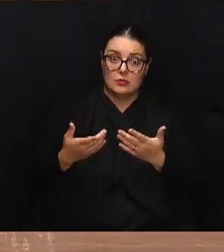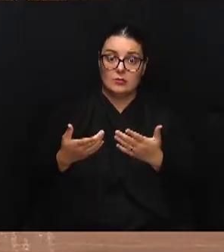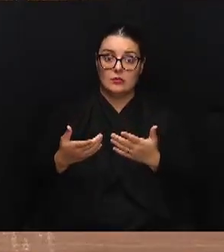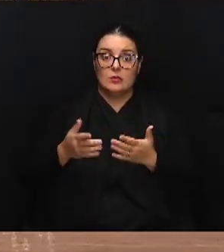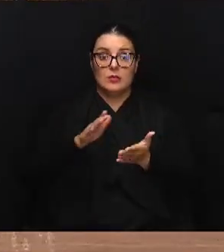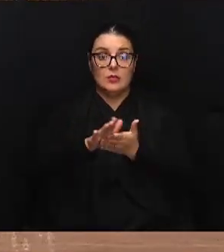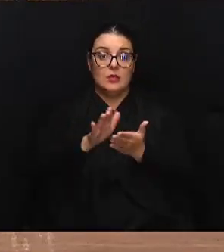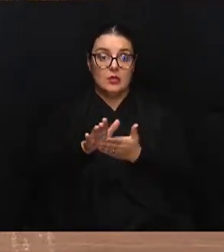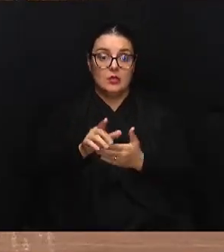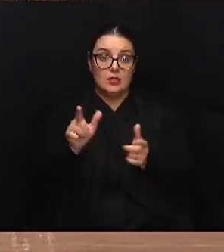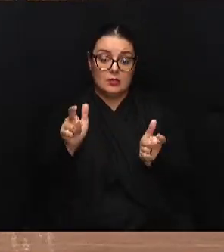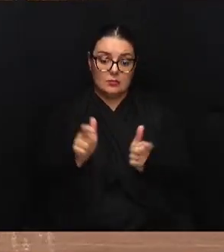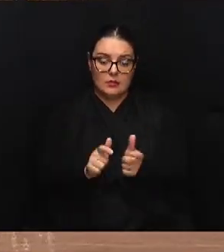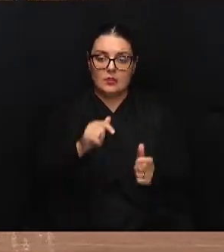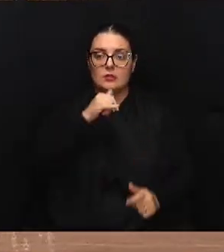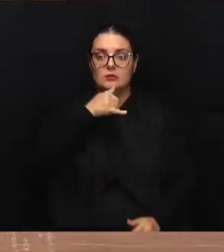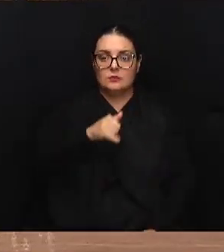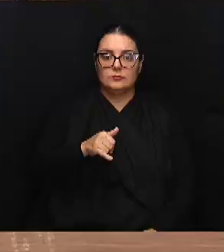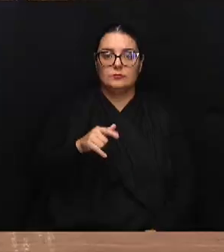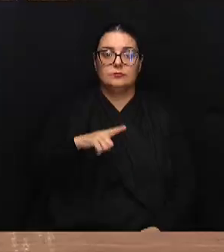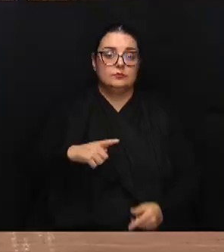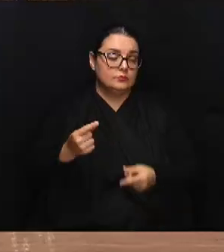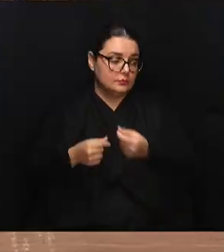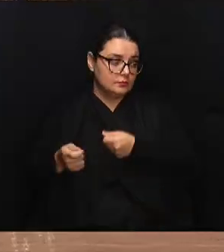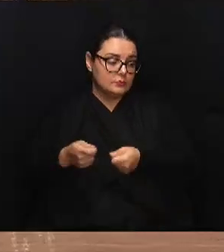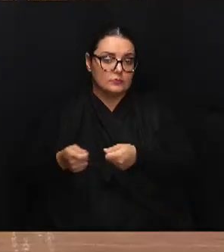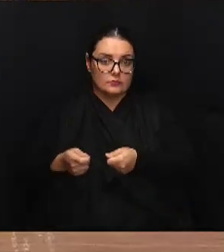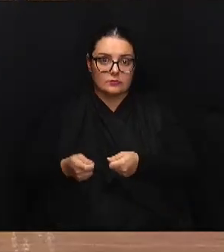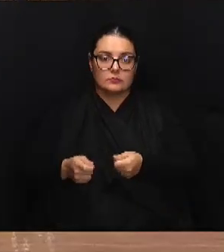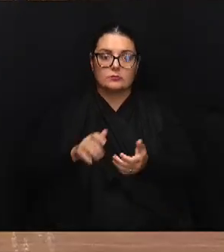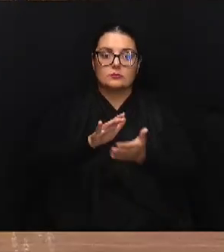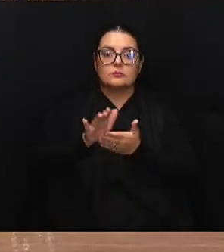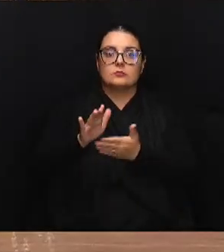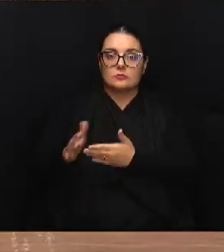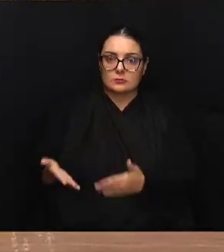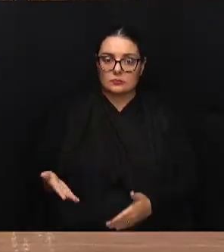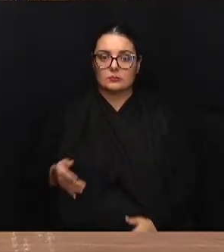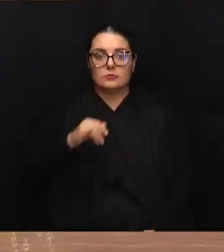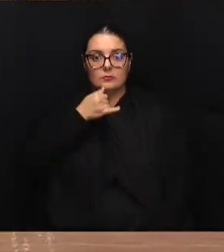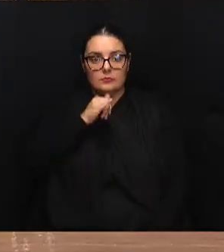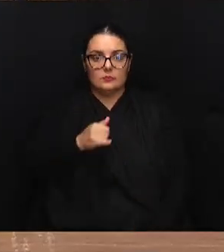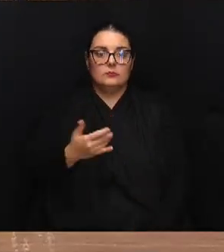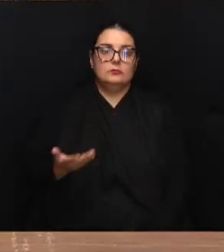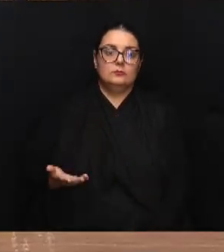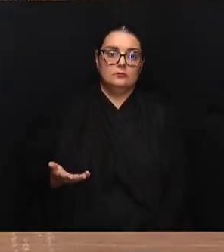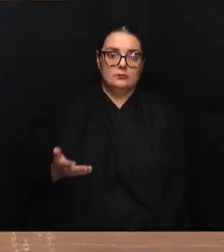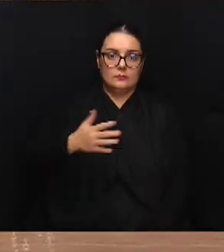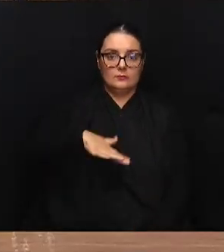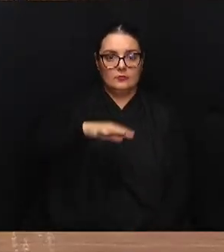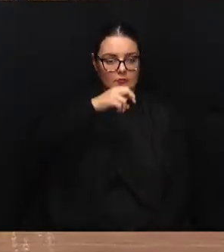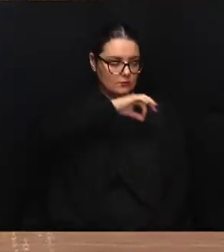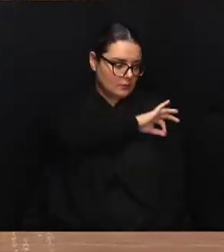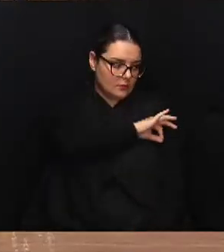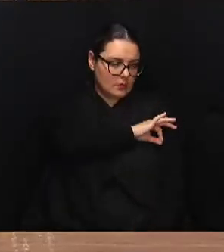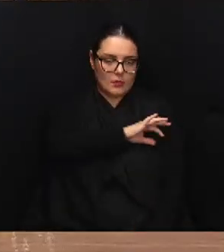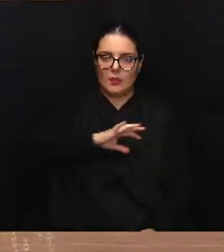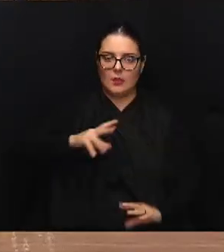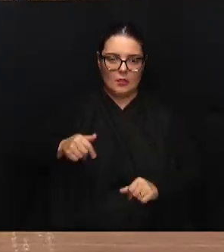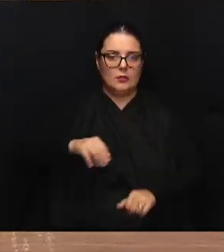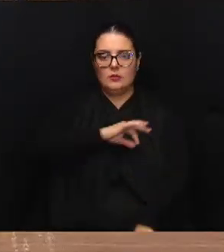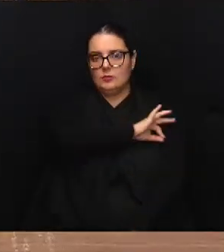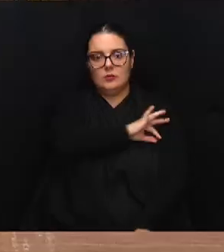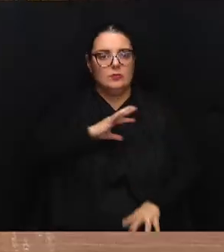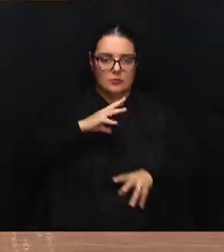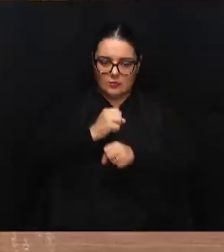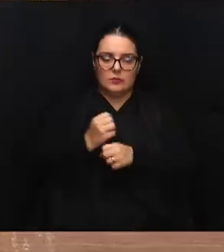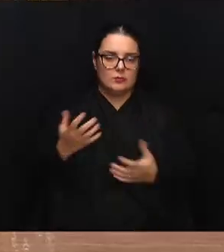consomem menos energia. Há uma economia no gasto com energia por parte da prefeitura e das prefeituras de uma forma